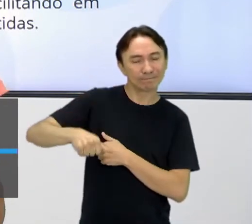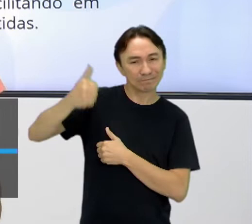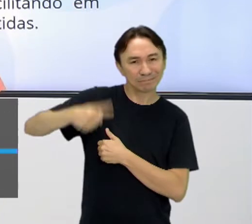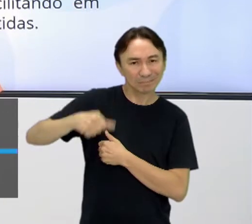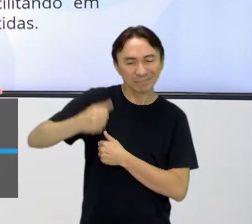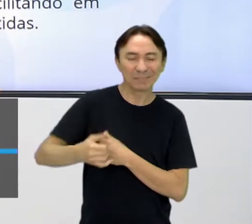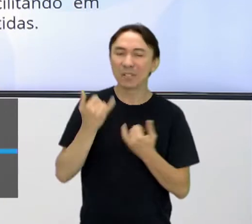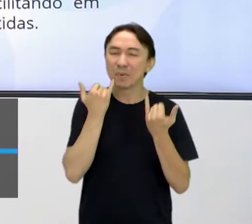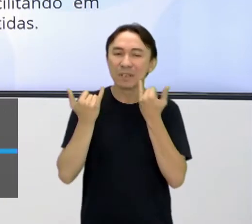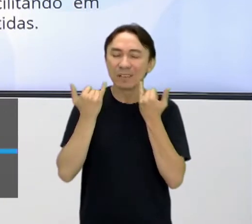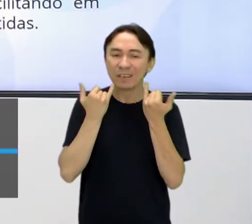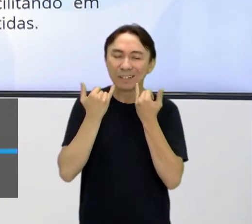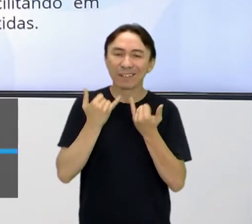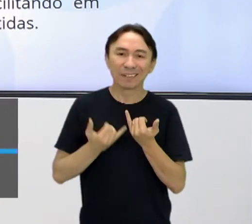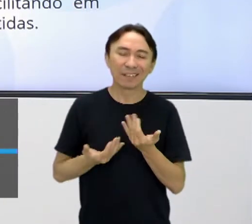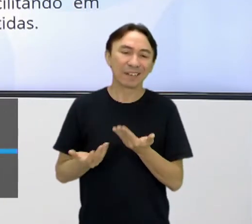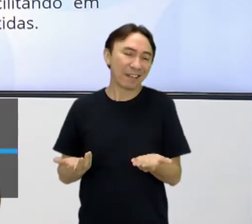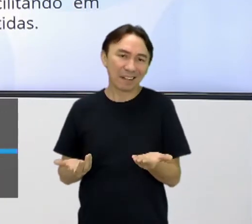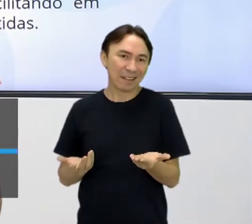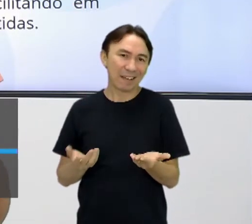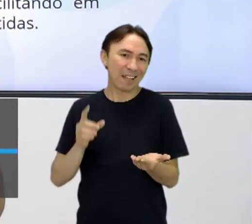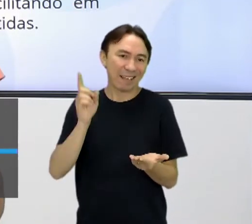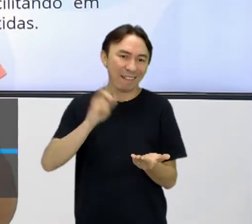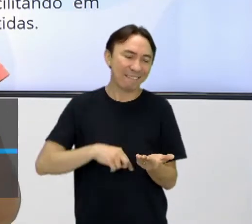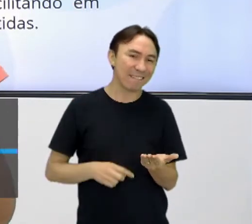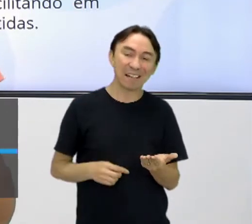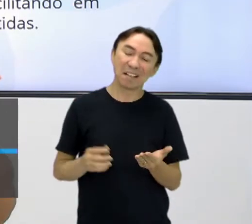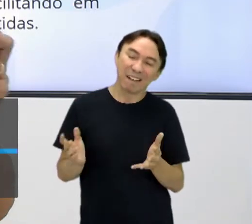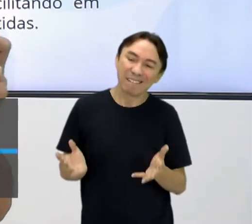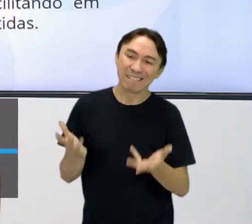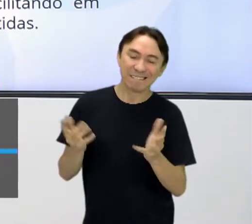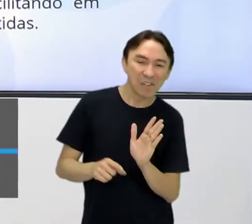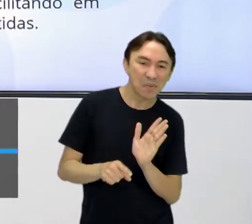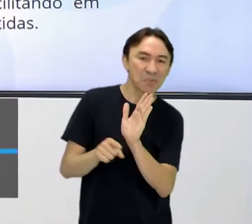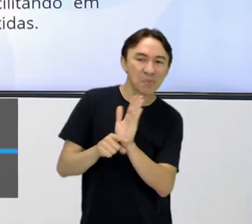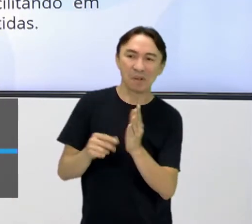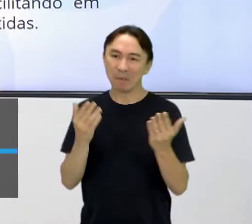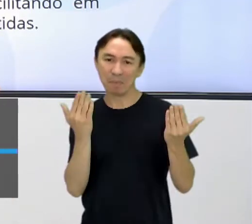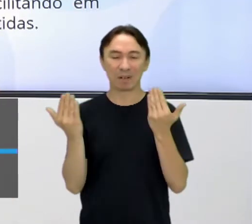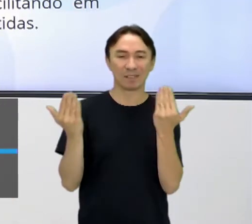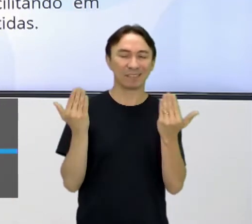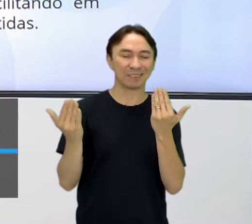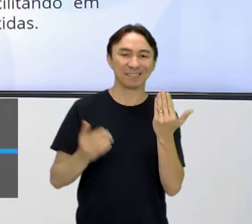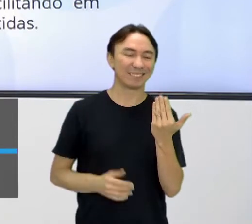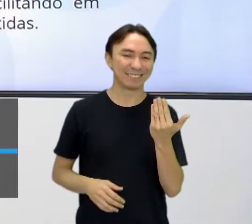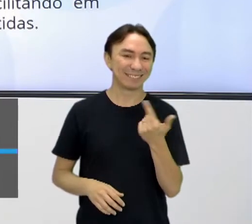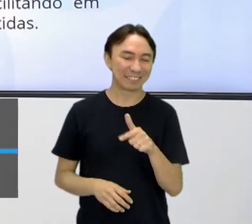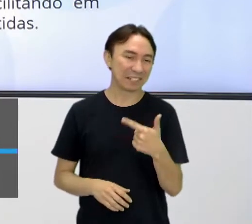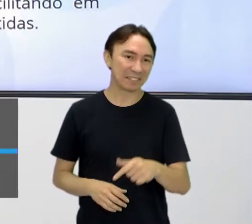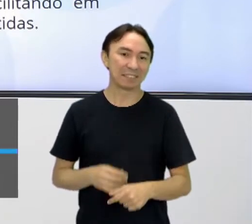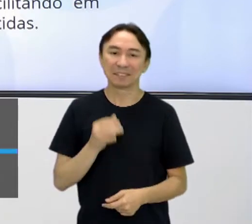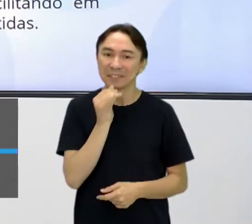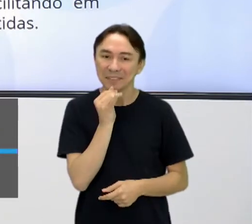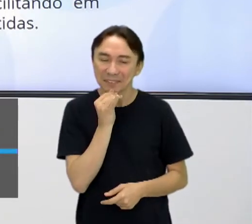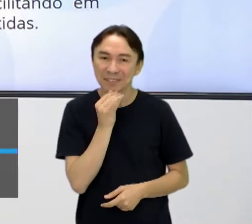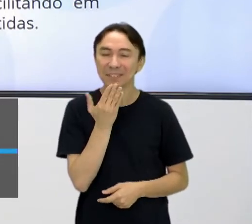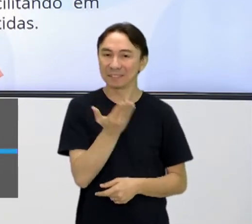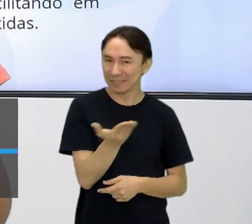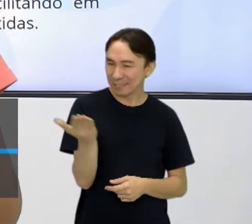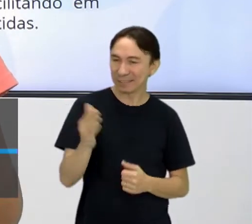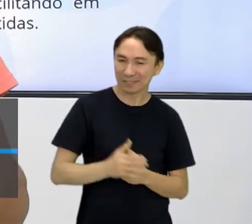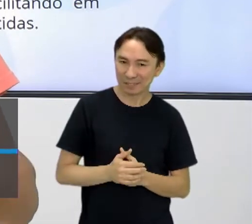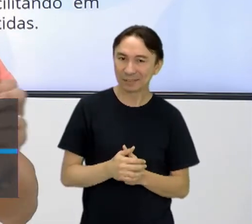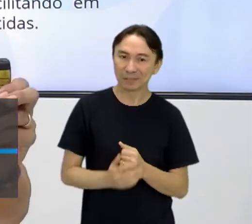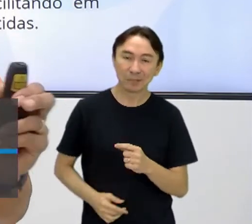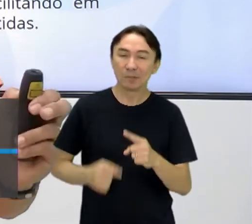ela, vamos dizer assim, que ela não estimula, né, a comparação. Mas quando você pega e multiplica aí por 100, né, porcentagem,